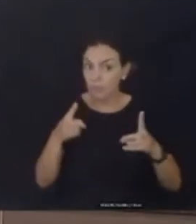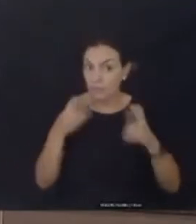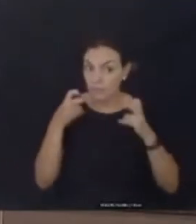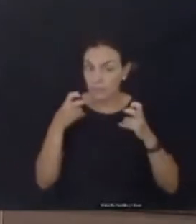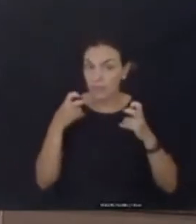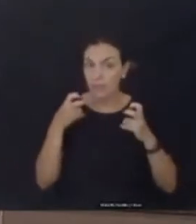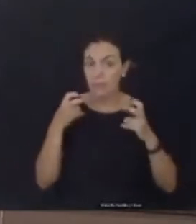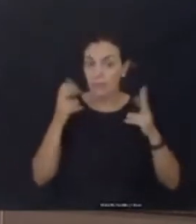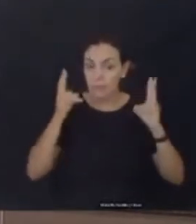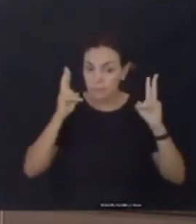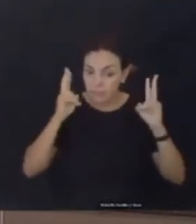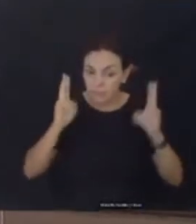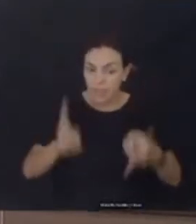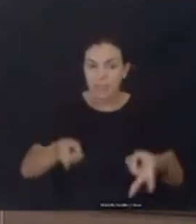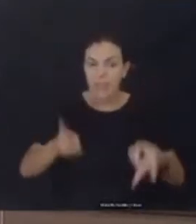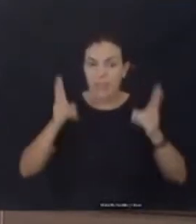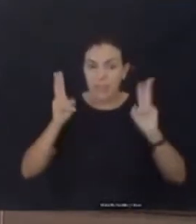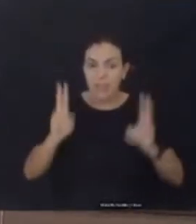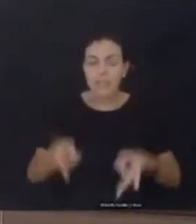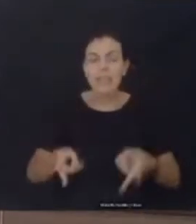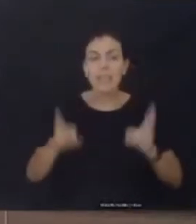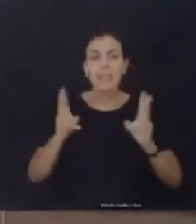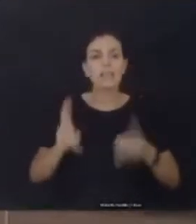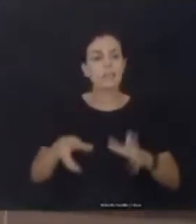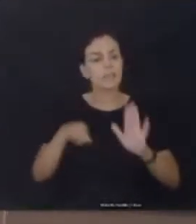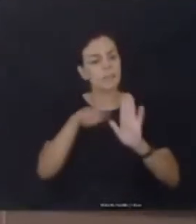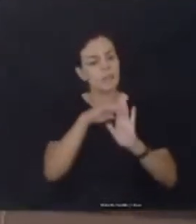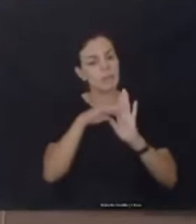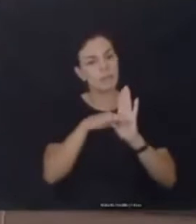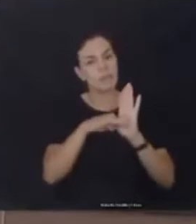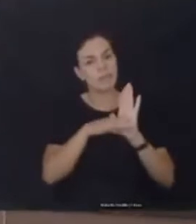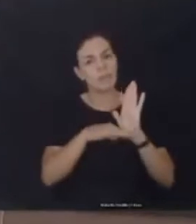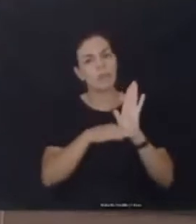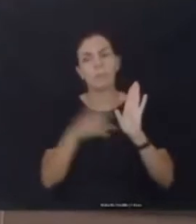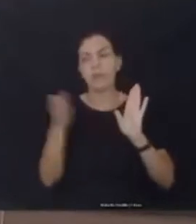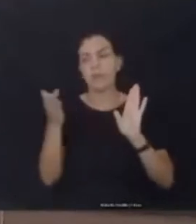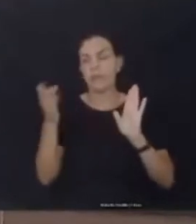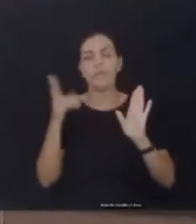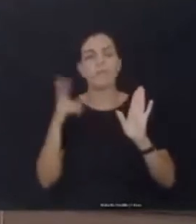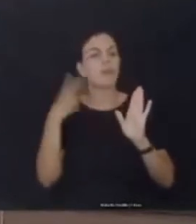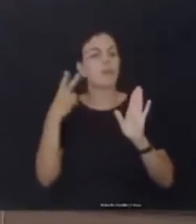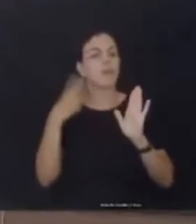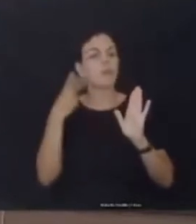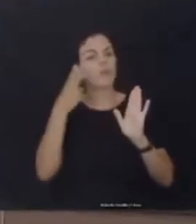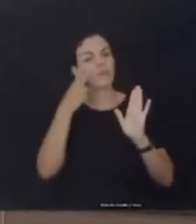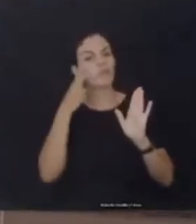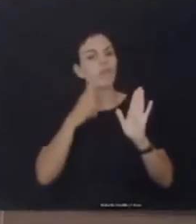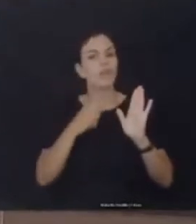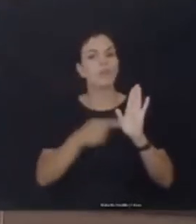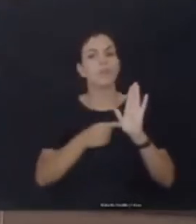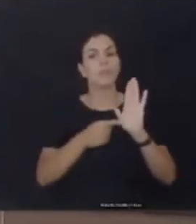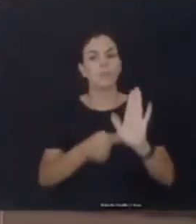no mesmo ponto, a mesma tabela apresentada pela vereadora Indiara, que eu pedi que ela me mandasse aqui.